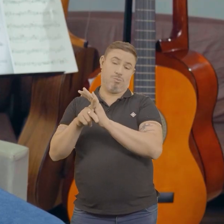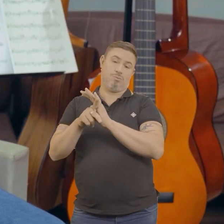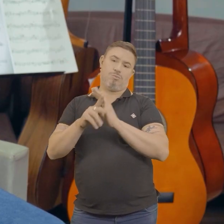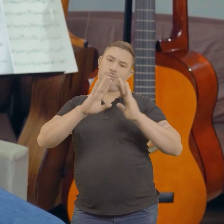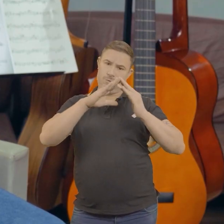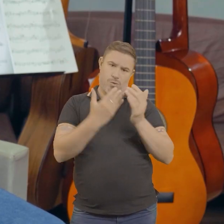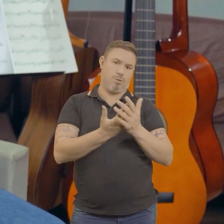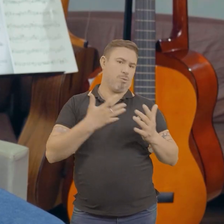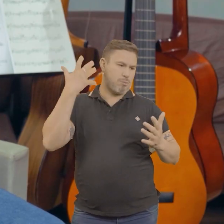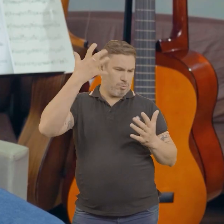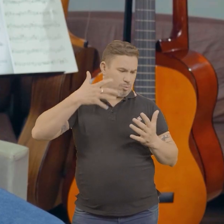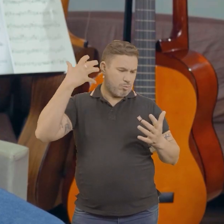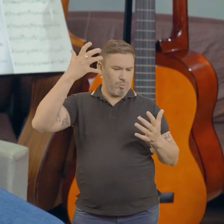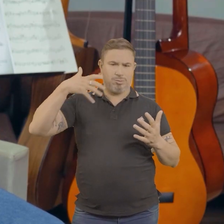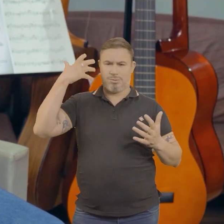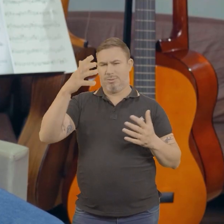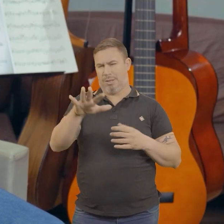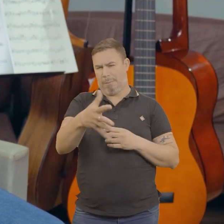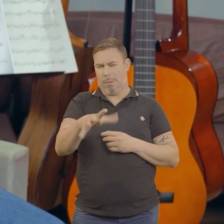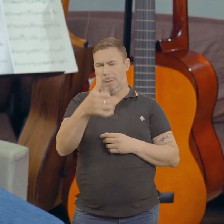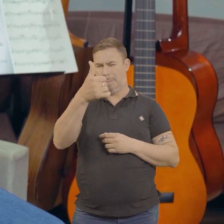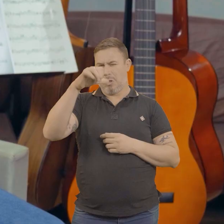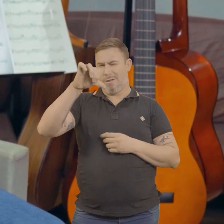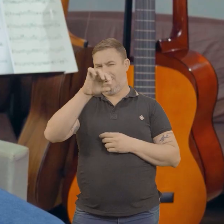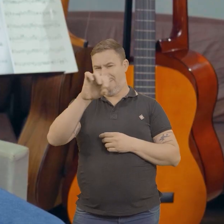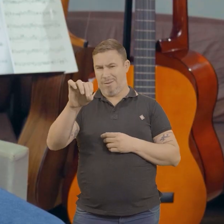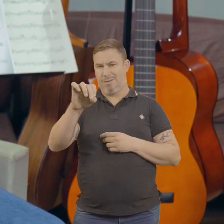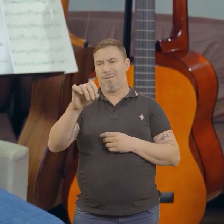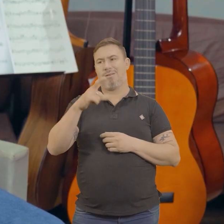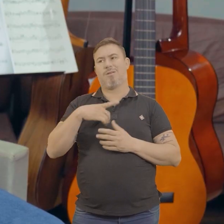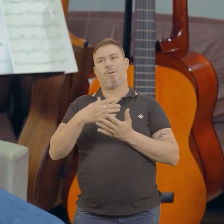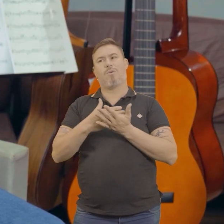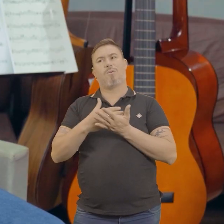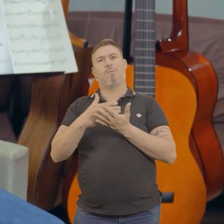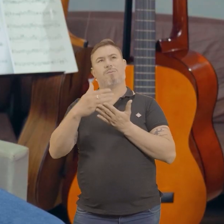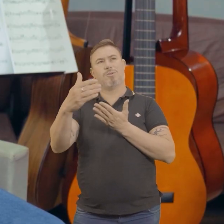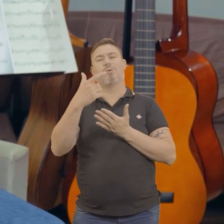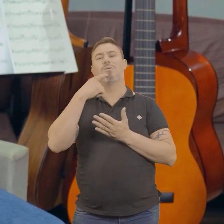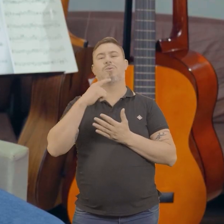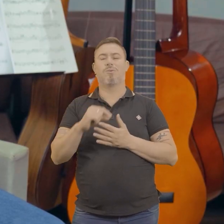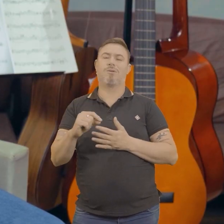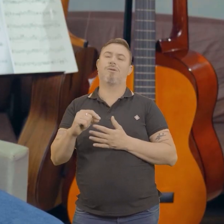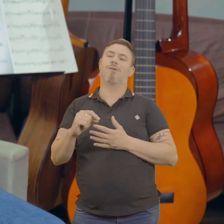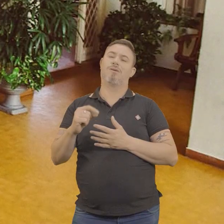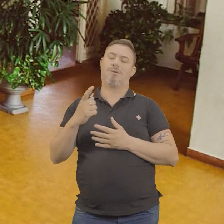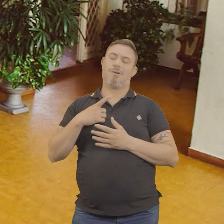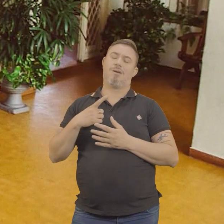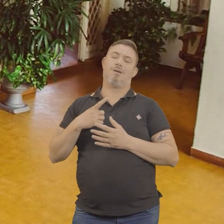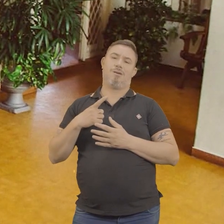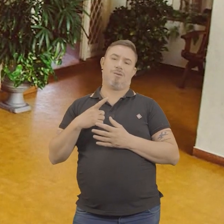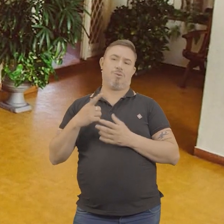chegou um determinado momento ali nos anos 90 que a gente começou a receber o mobiliário da